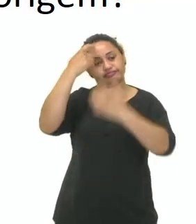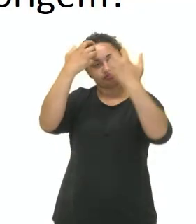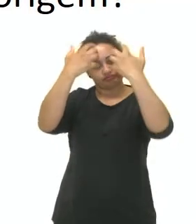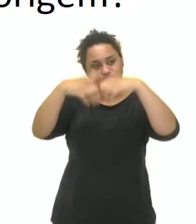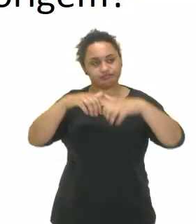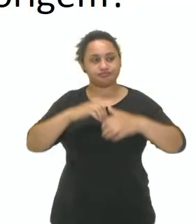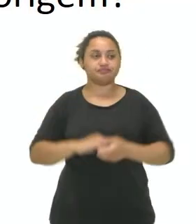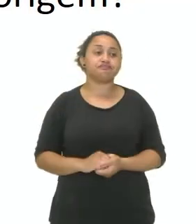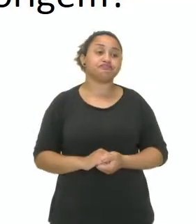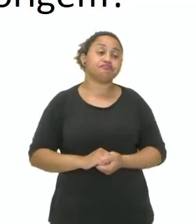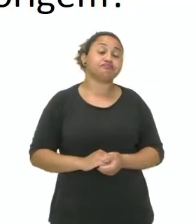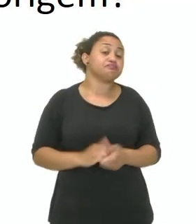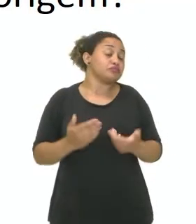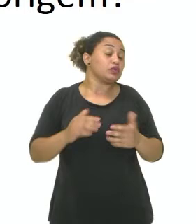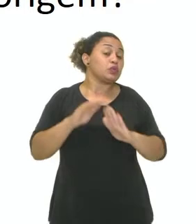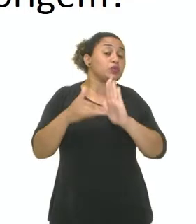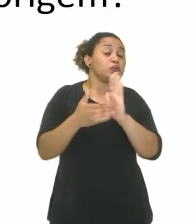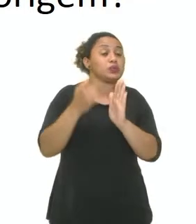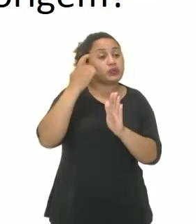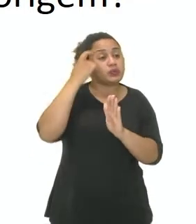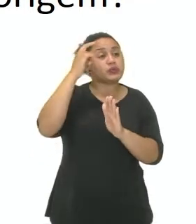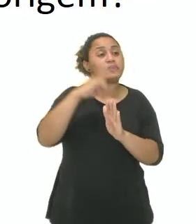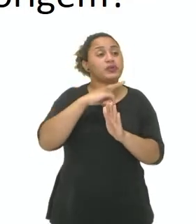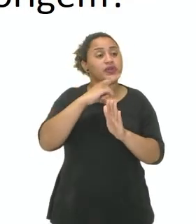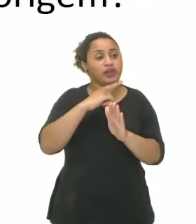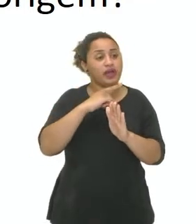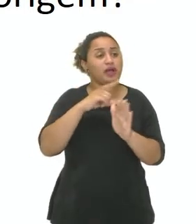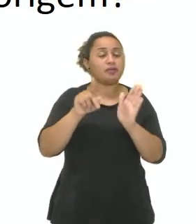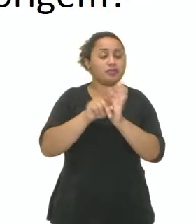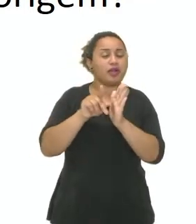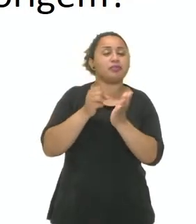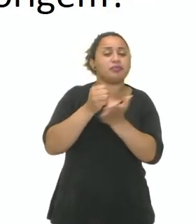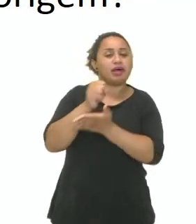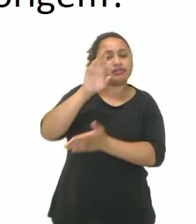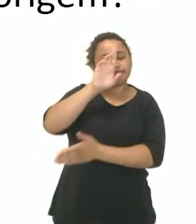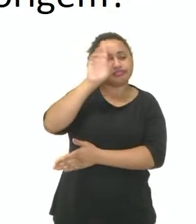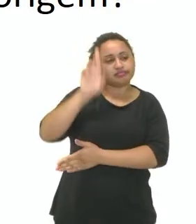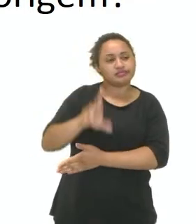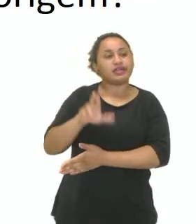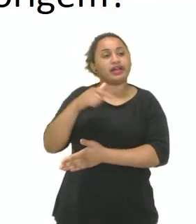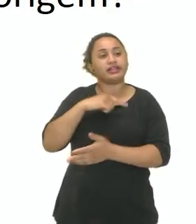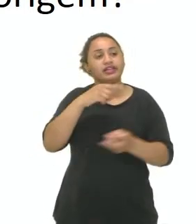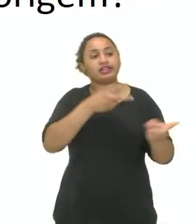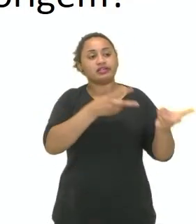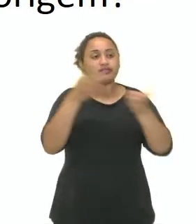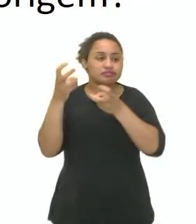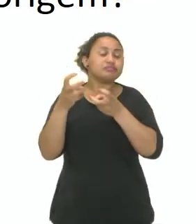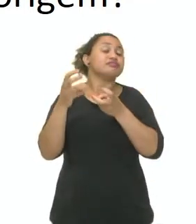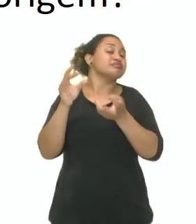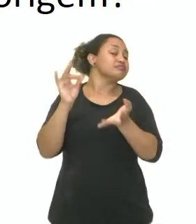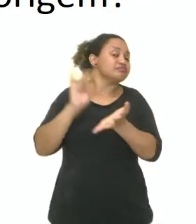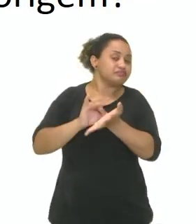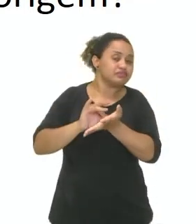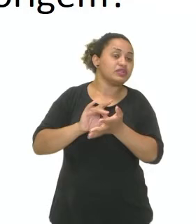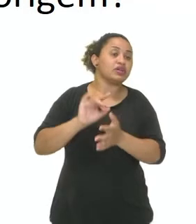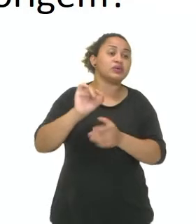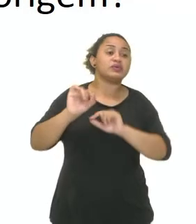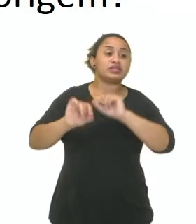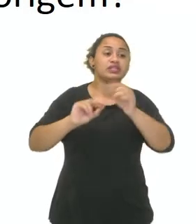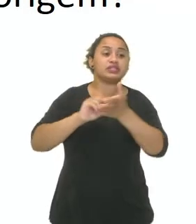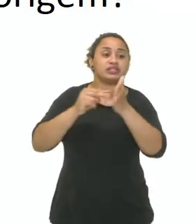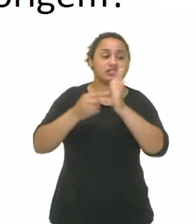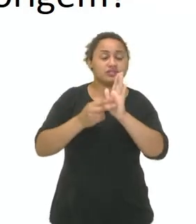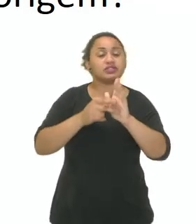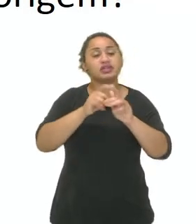as ideias que temos têm origem na própria racionalidade. Isso impõe uma percepção inatista, isto é, de que as ideias têm